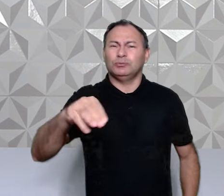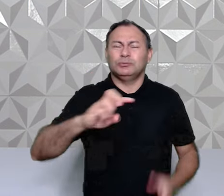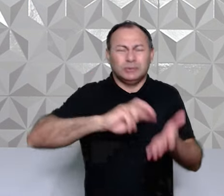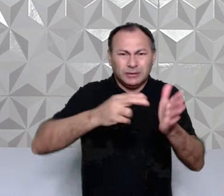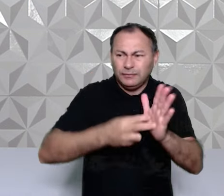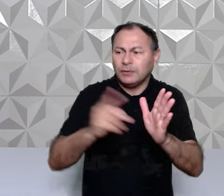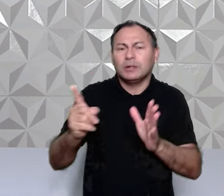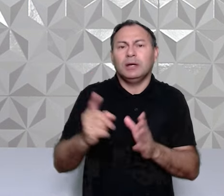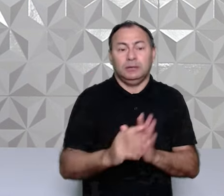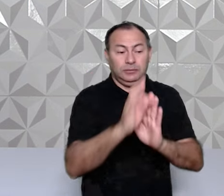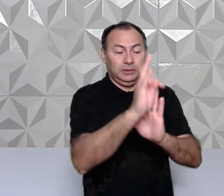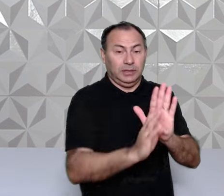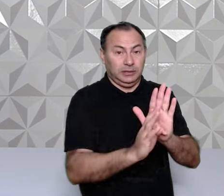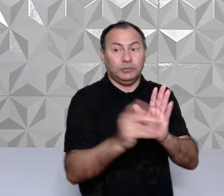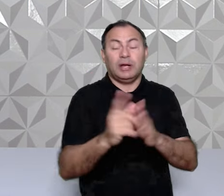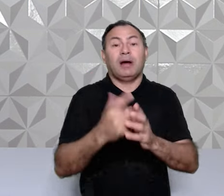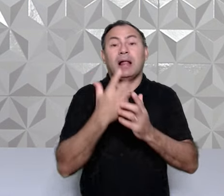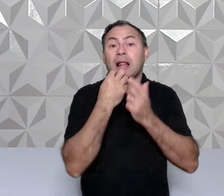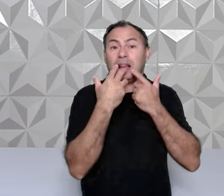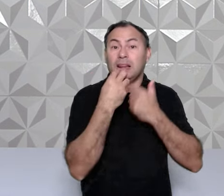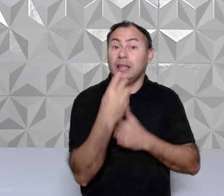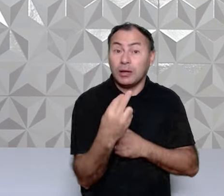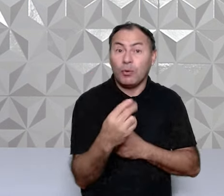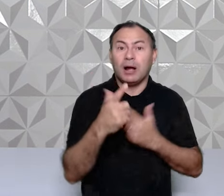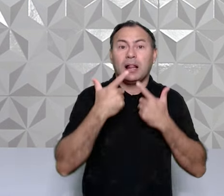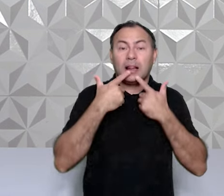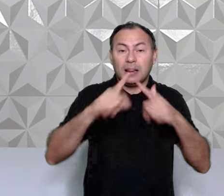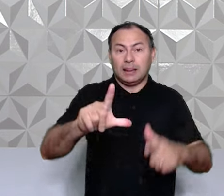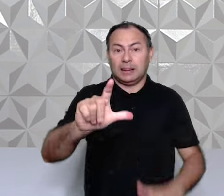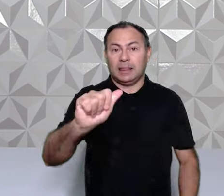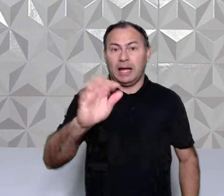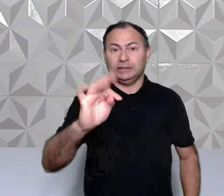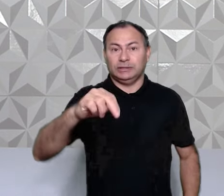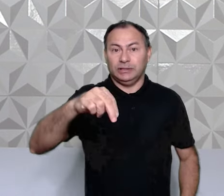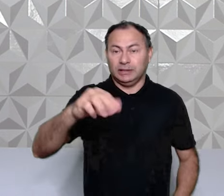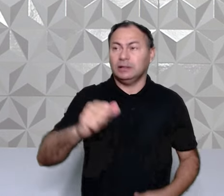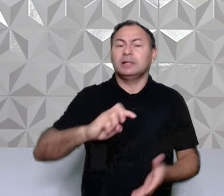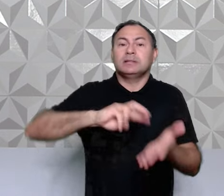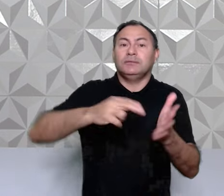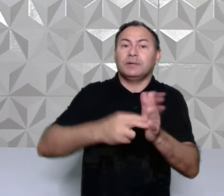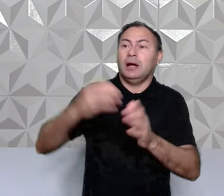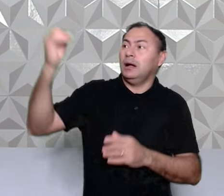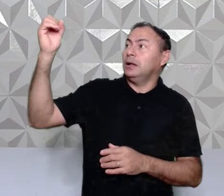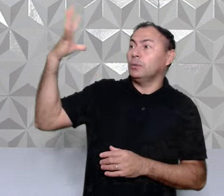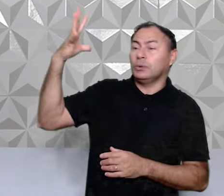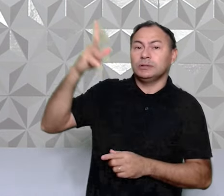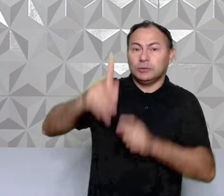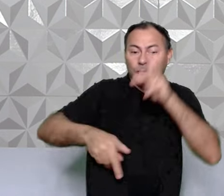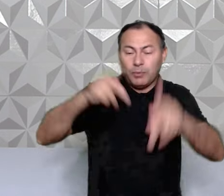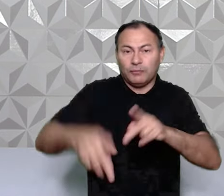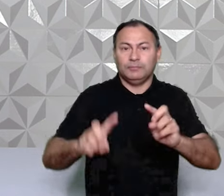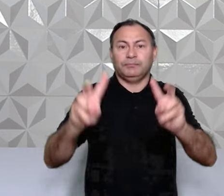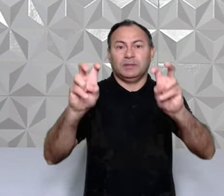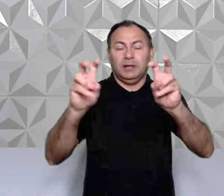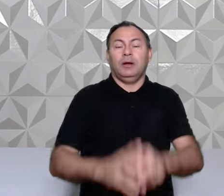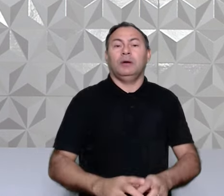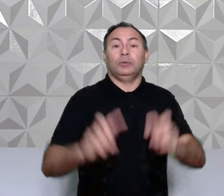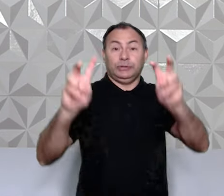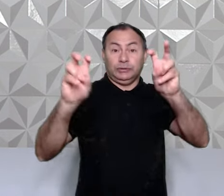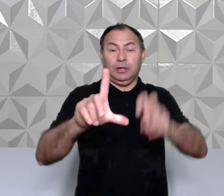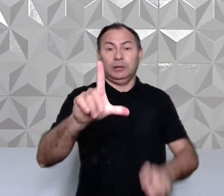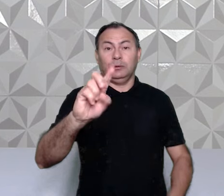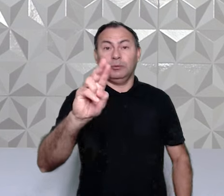Gentium, ela do texto, ela é latino, e significa luz dos povos. O título